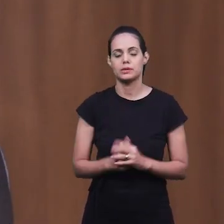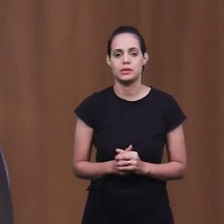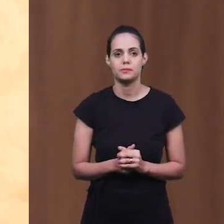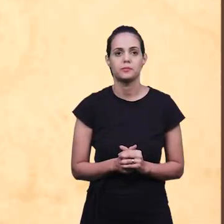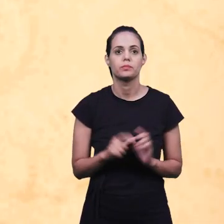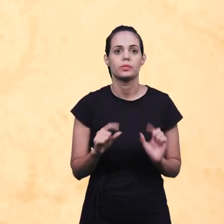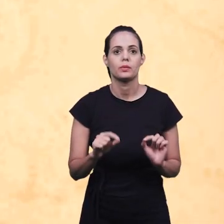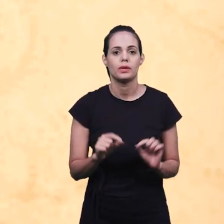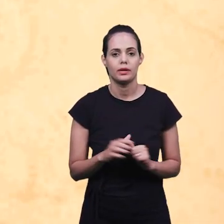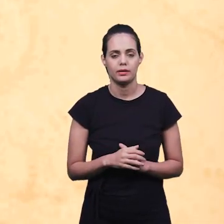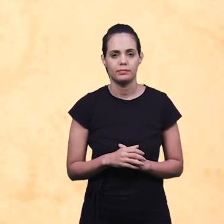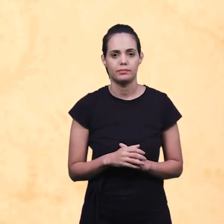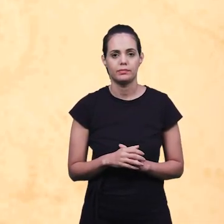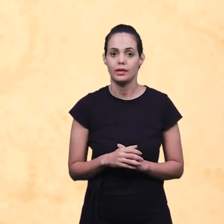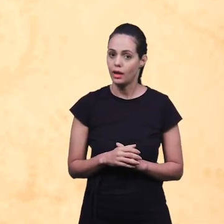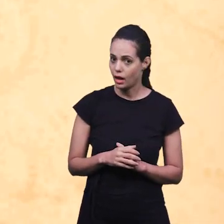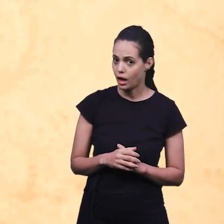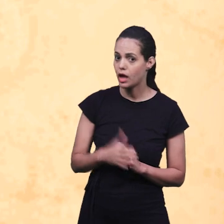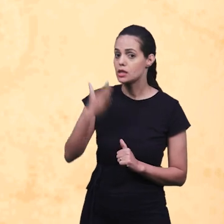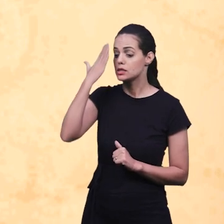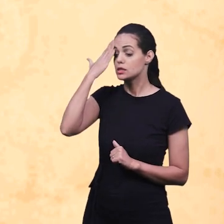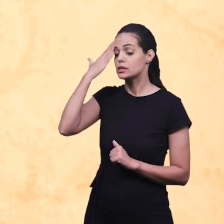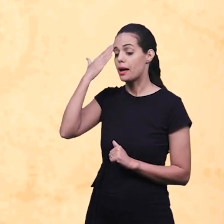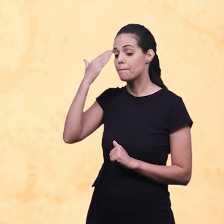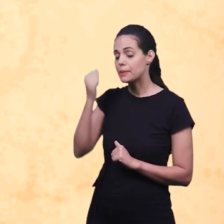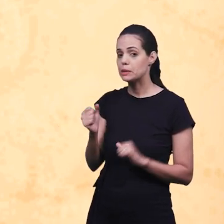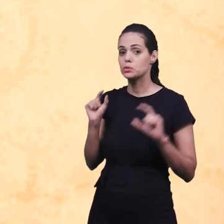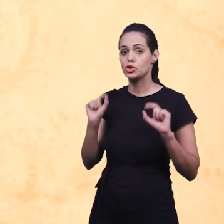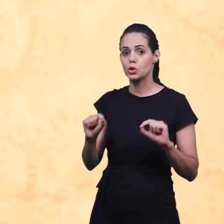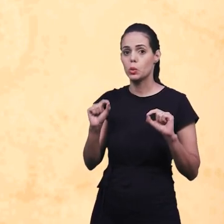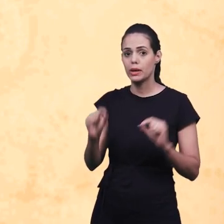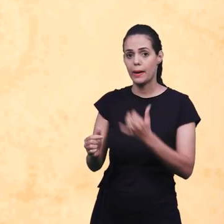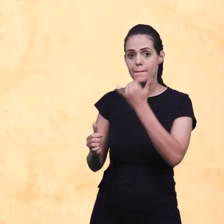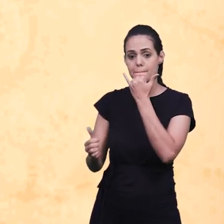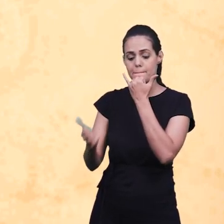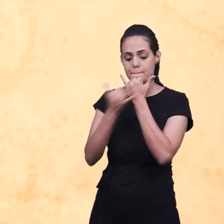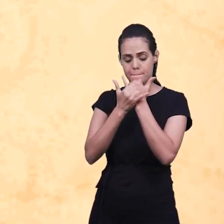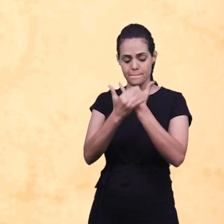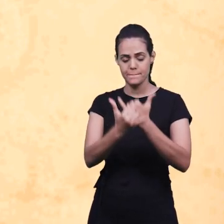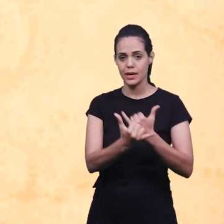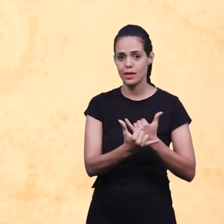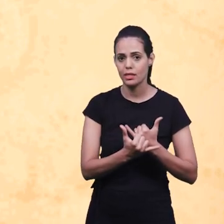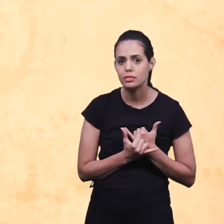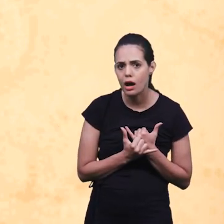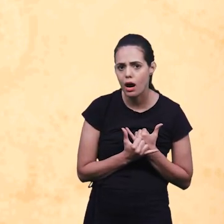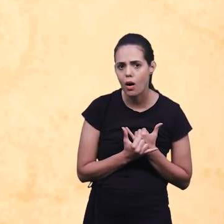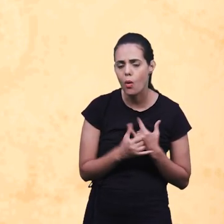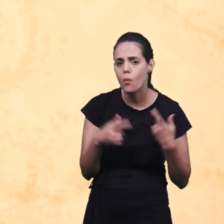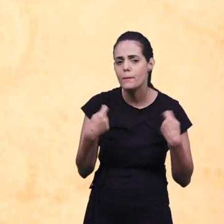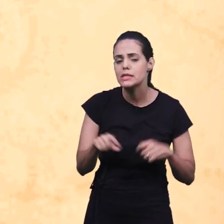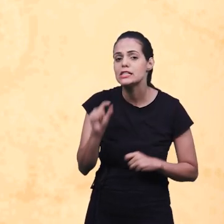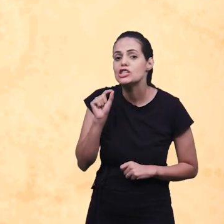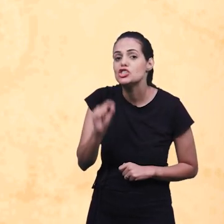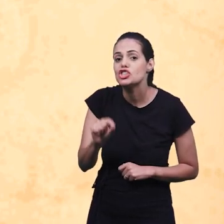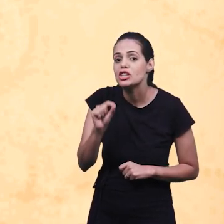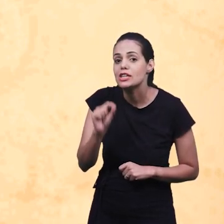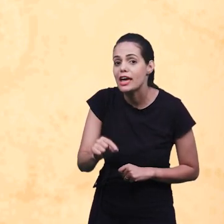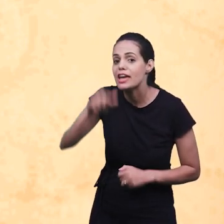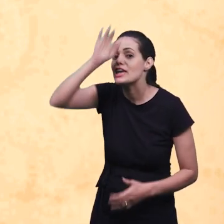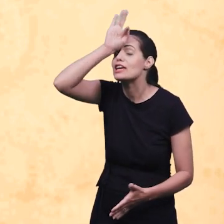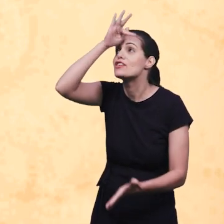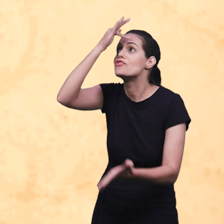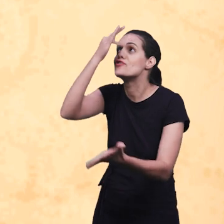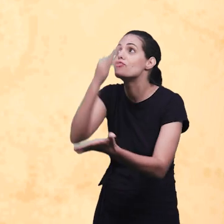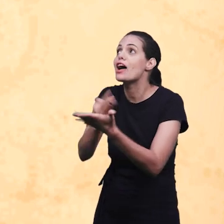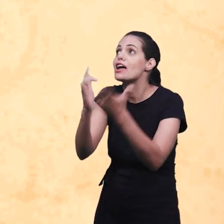isso. Sabendo que o homem não é justificado pelas obras da lei, mas pela